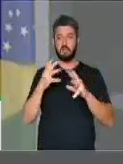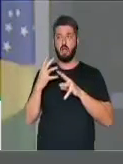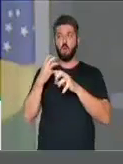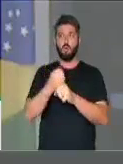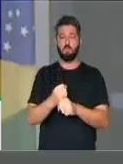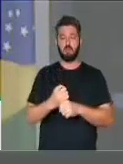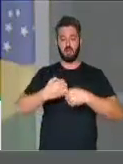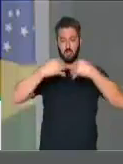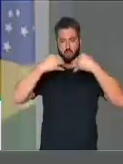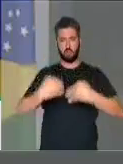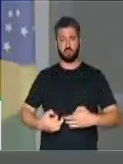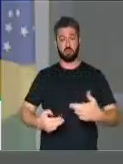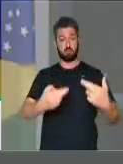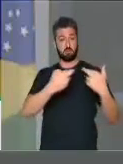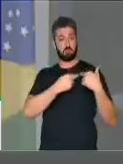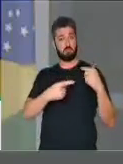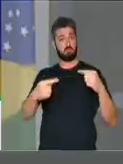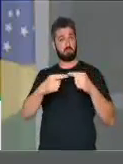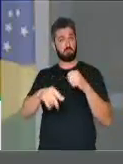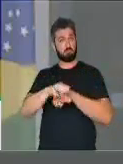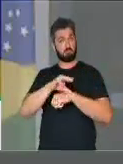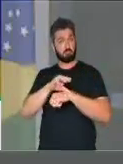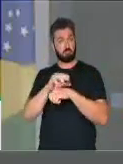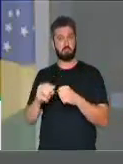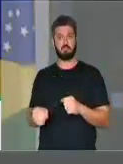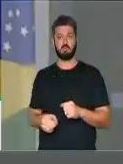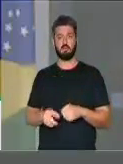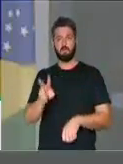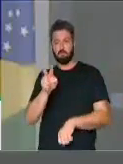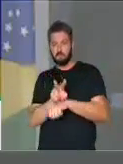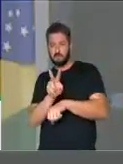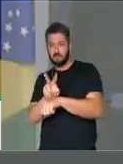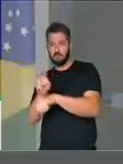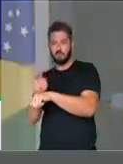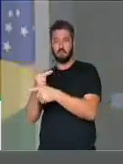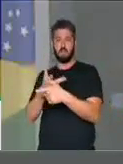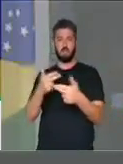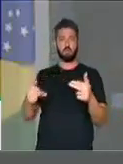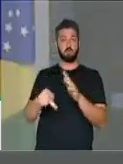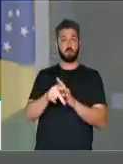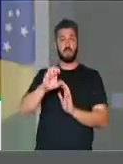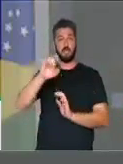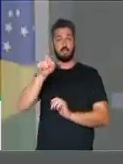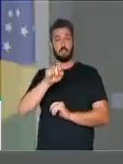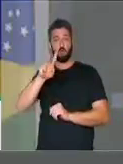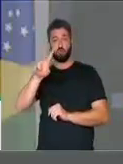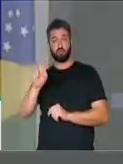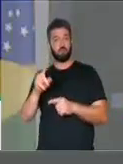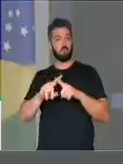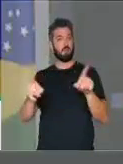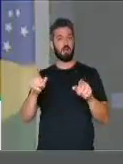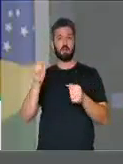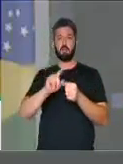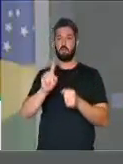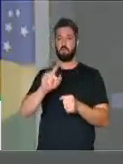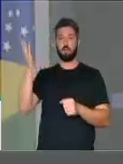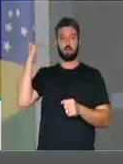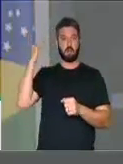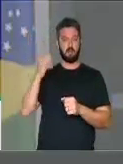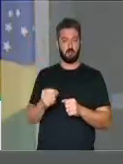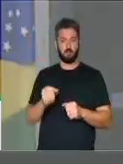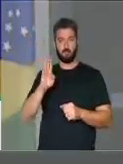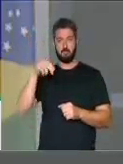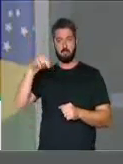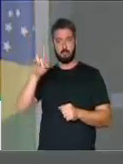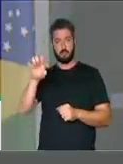sua dignidade e seu papel constitucional de fiscalizar os atos do Poder Executivo, o que não foi feito na CPI do BNDES,